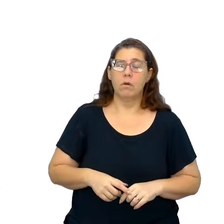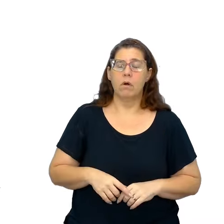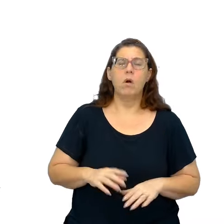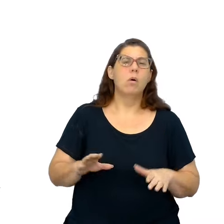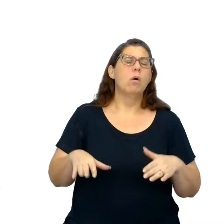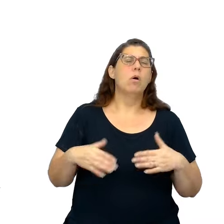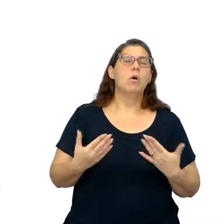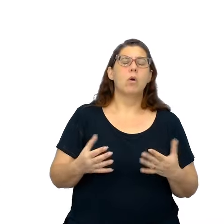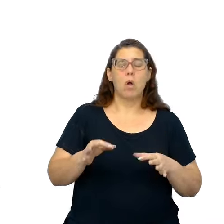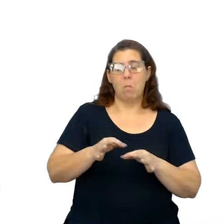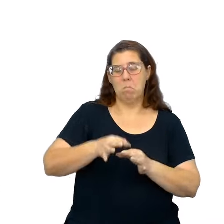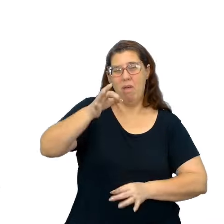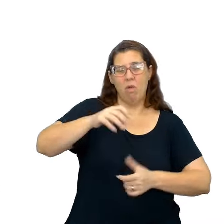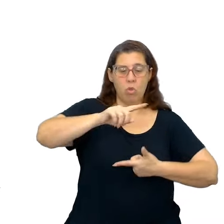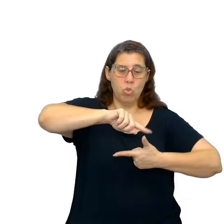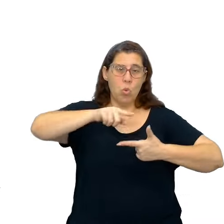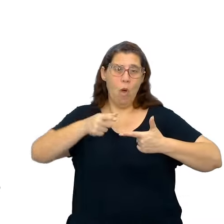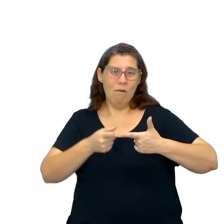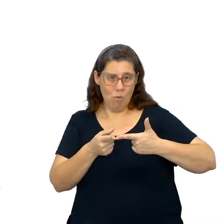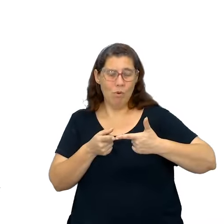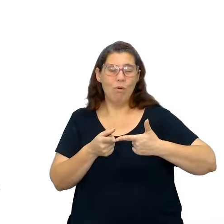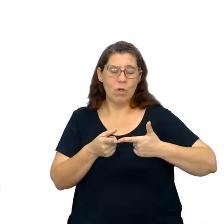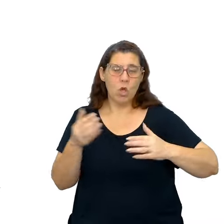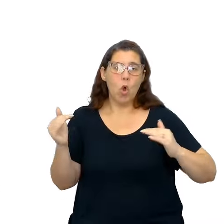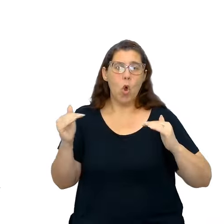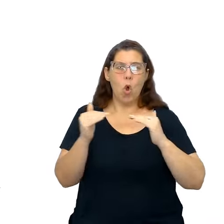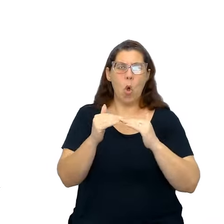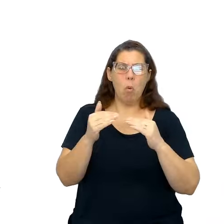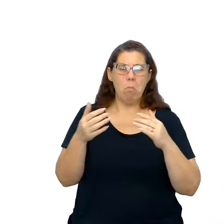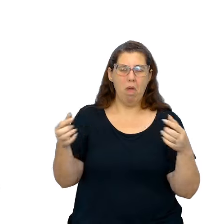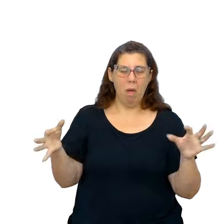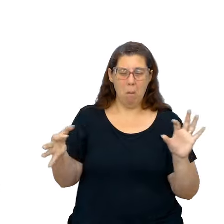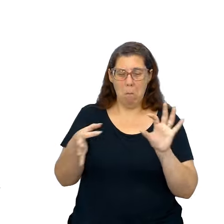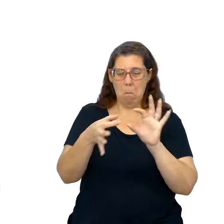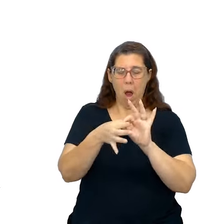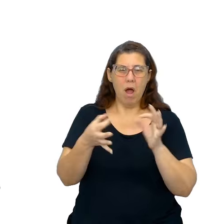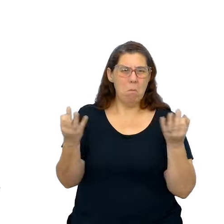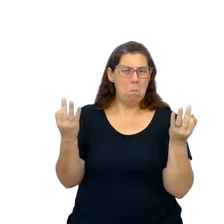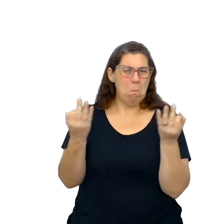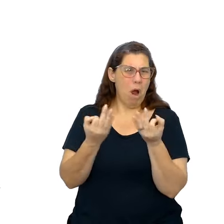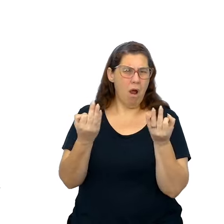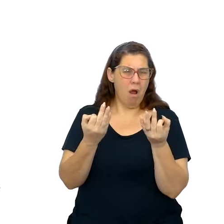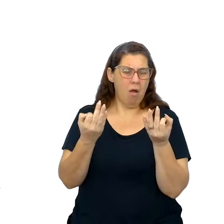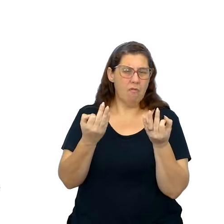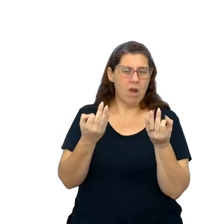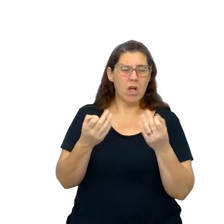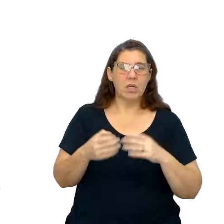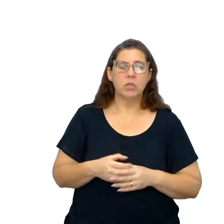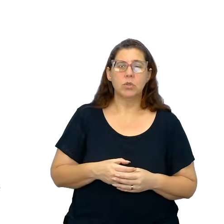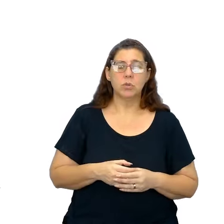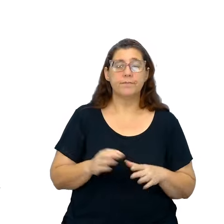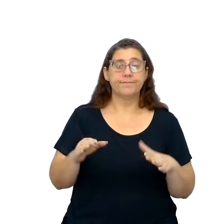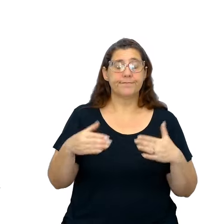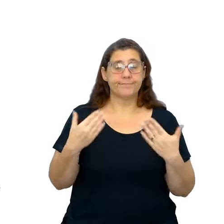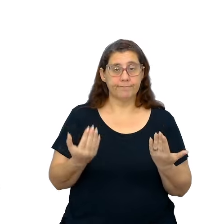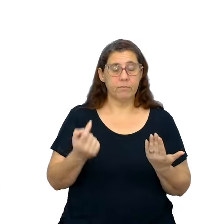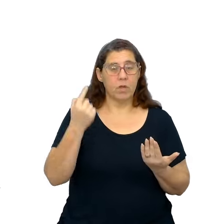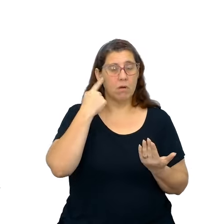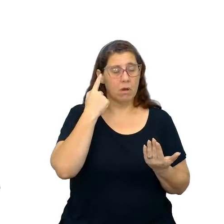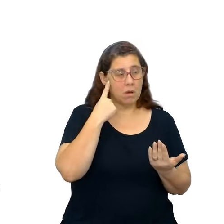ângulo desse polígono regular que se encaixa perfeitamente. Então, todos esses processos, imagina os processos